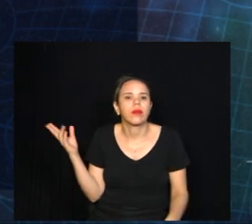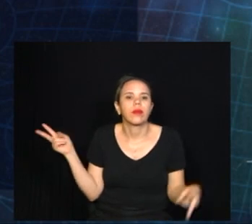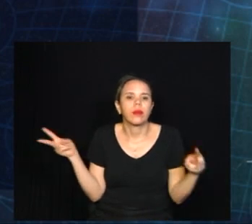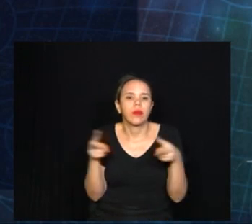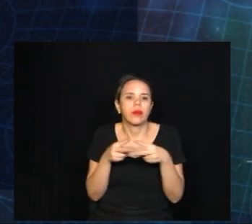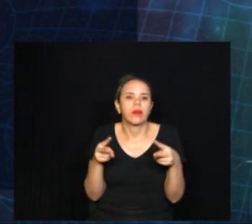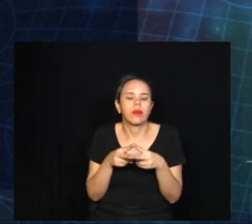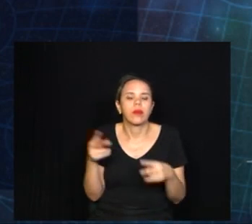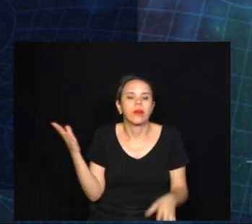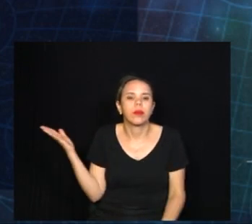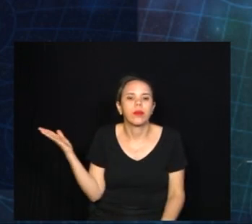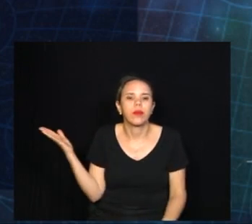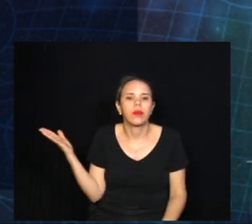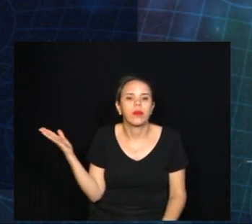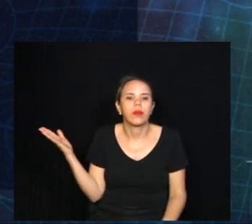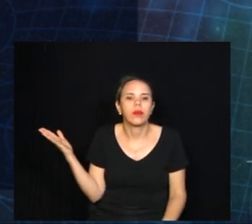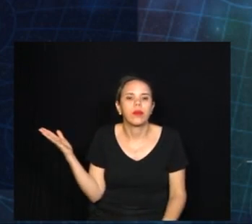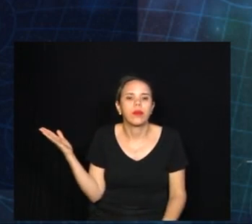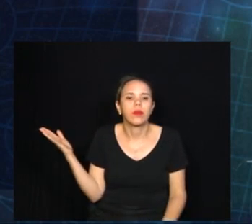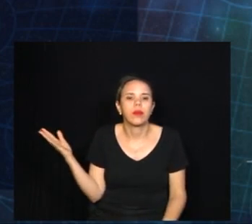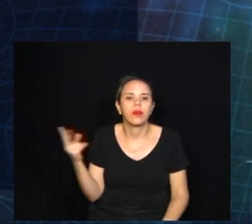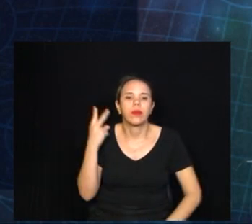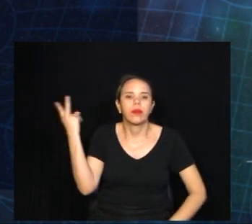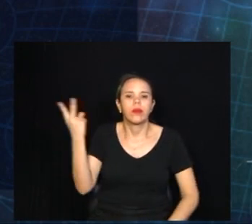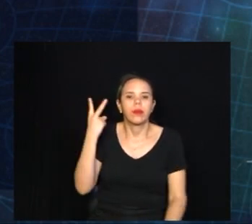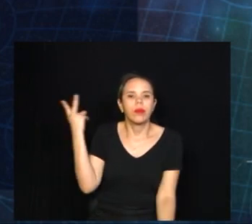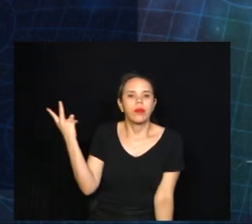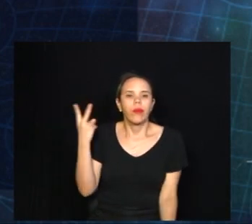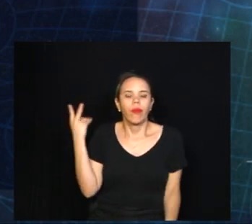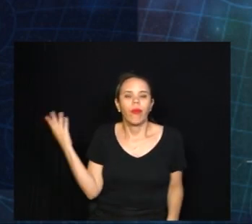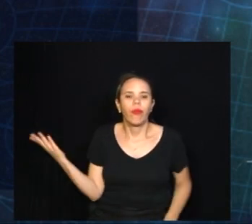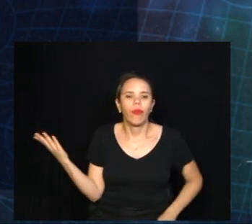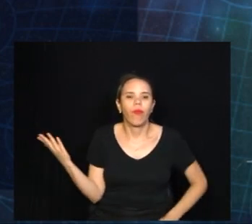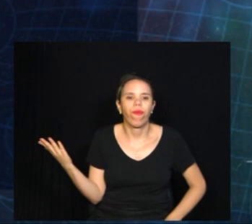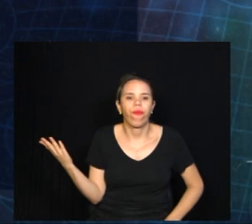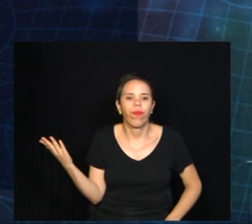23.482. Paulínia, 15.626. Valinhos,